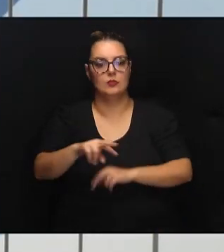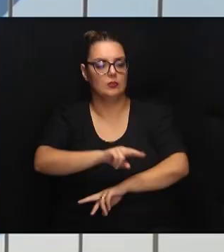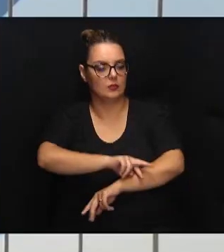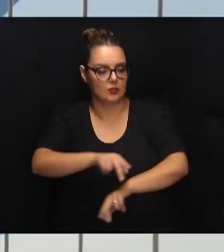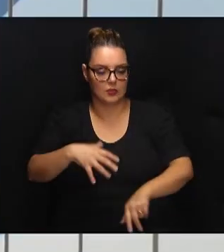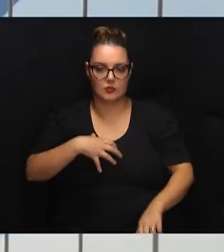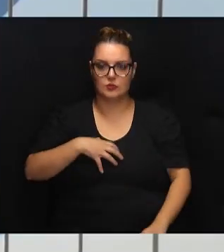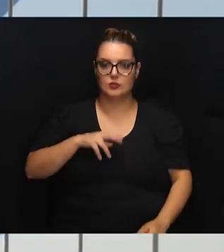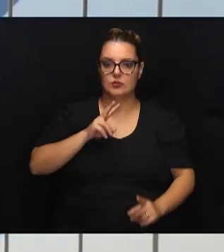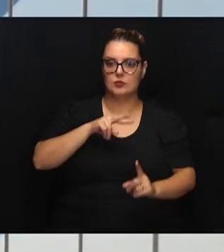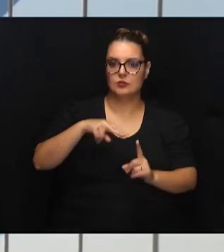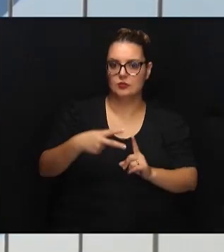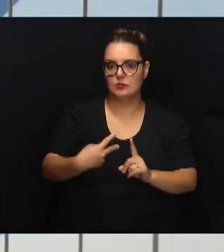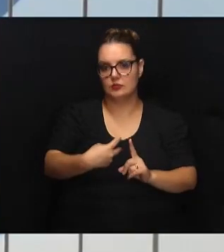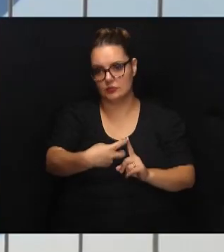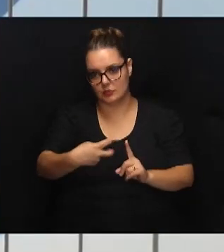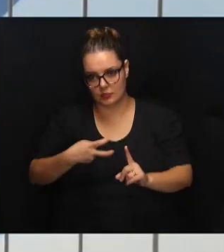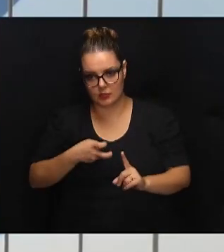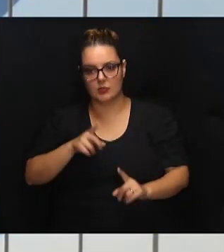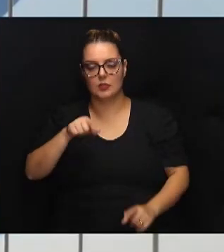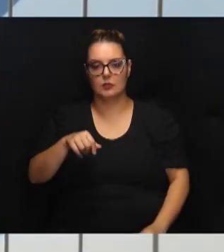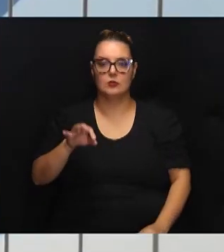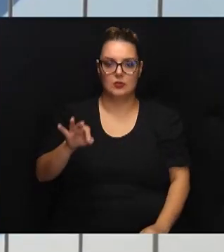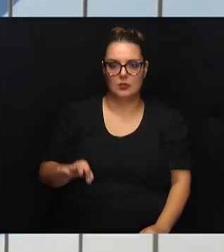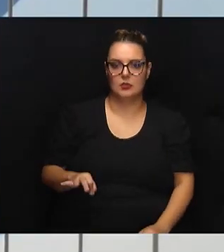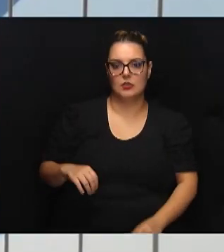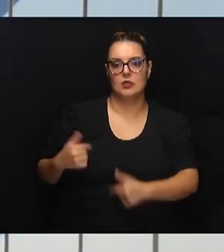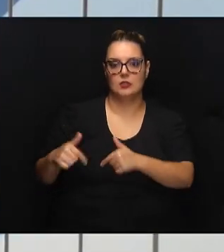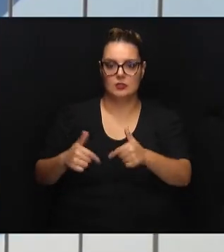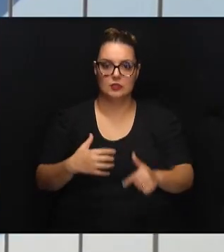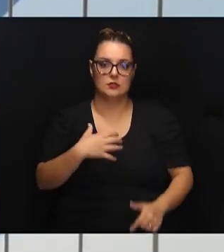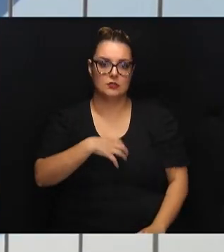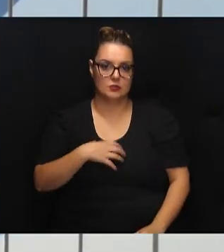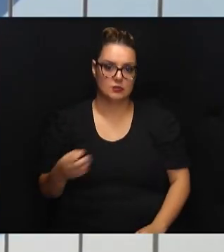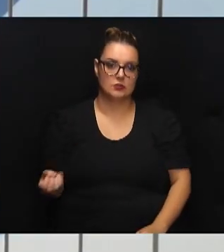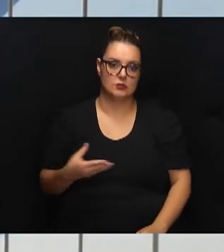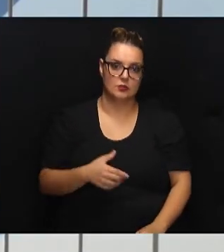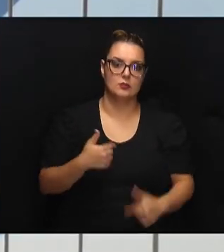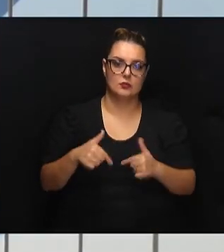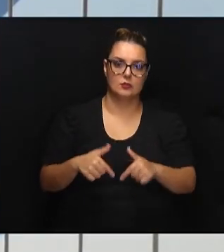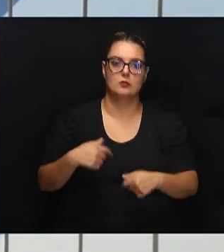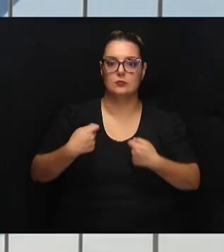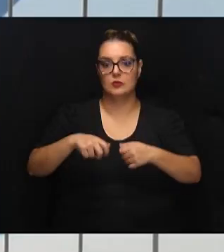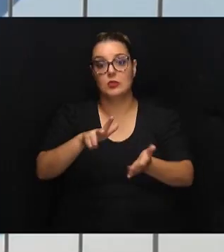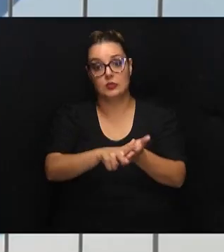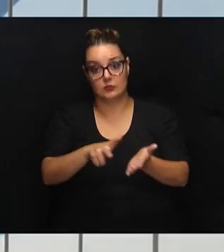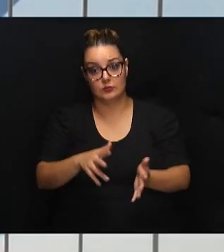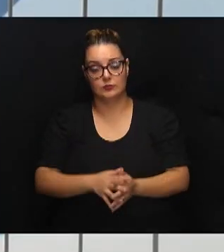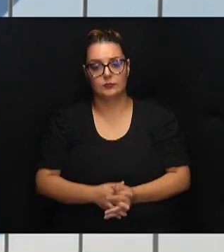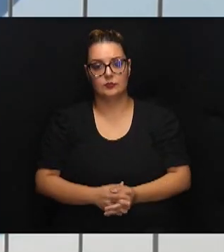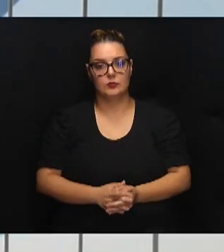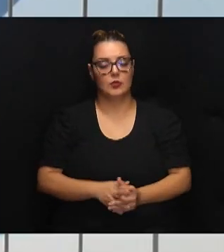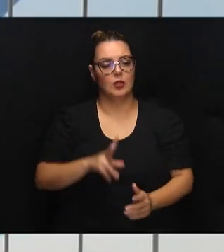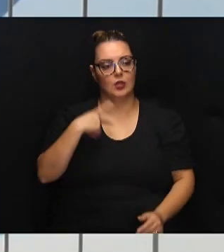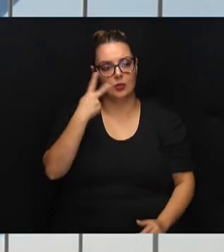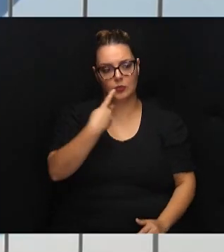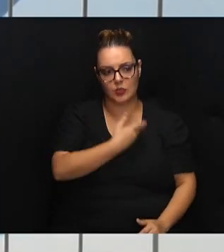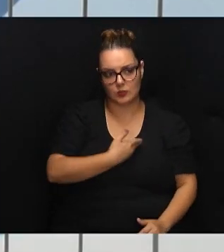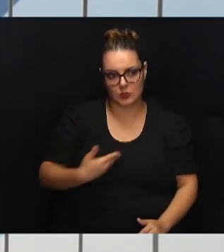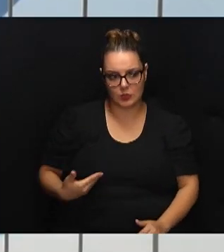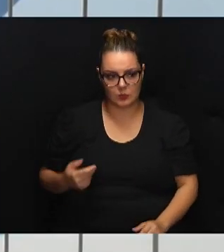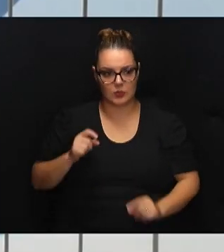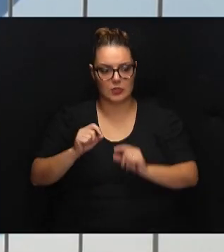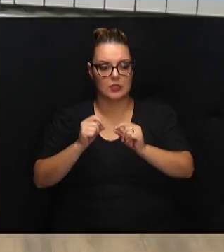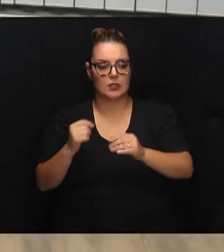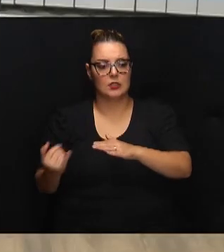olhar, mas é uma certeza, esses trabalhadores, essas novas formas de trabalho, elas precisam ser regulamentadas. E políticas públicas para quem está